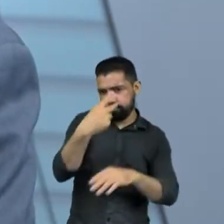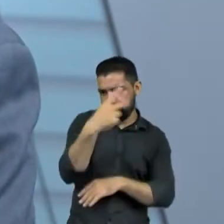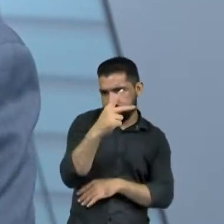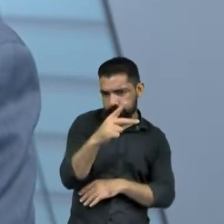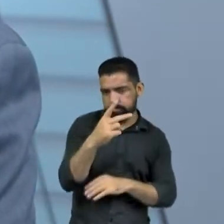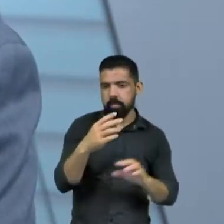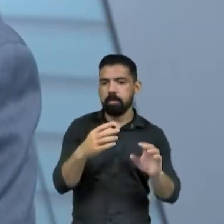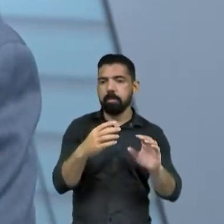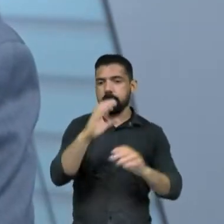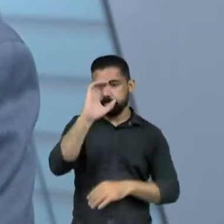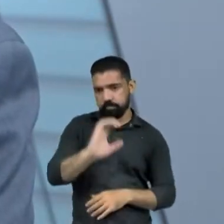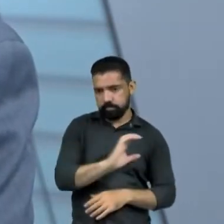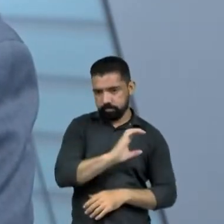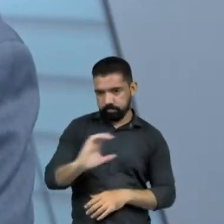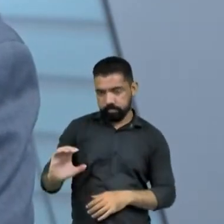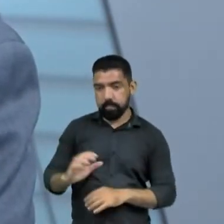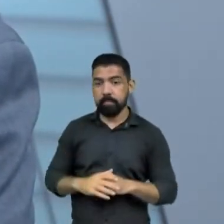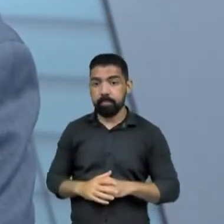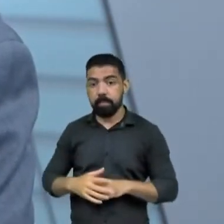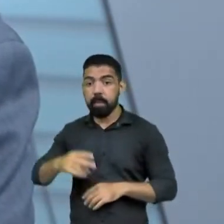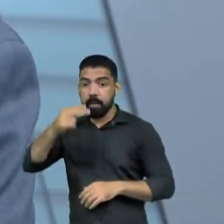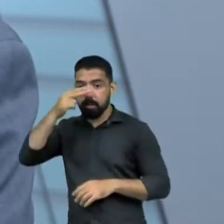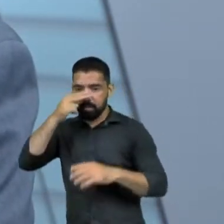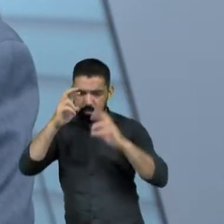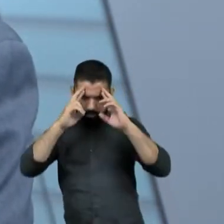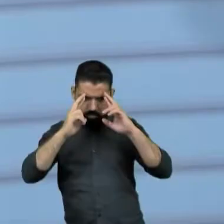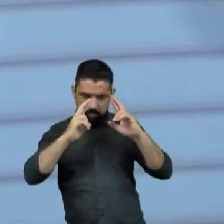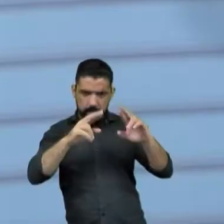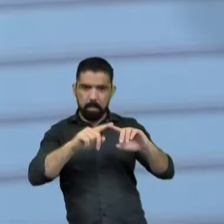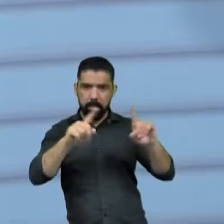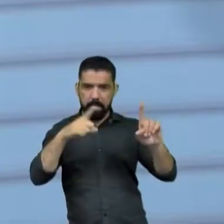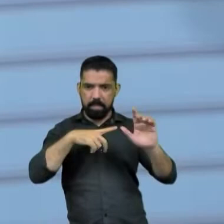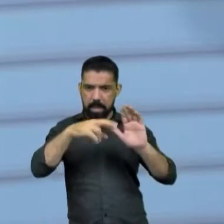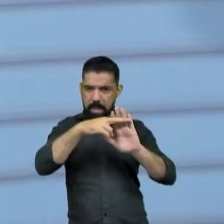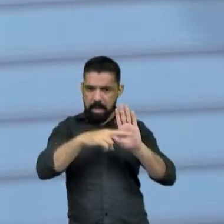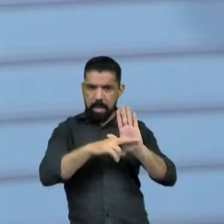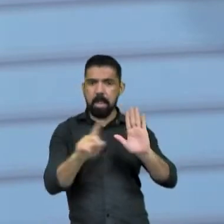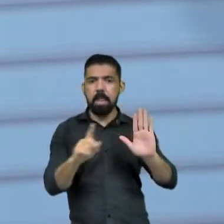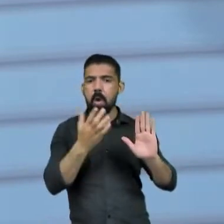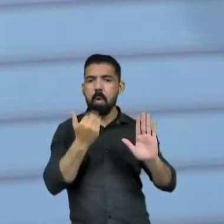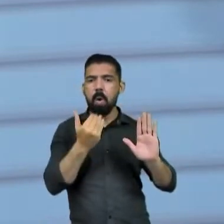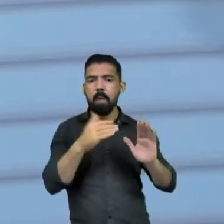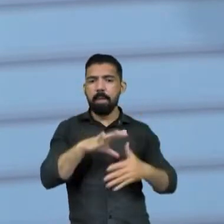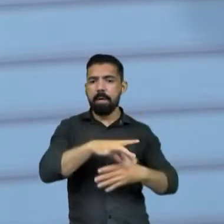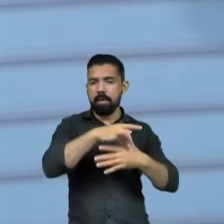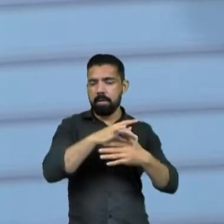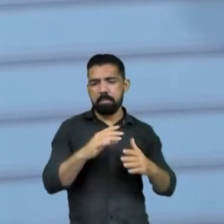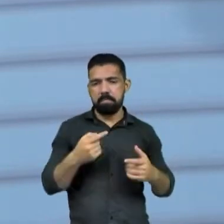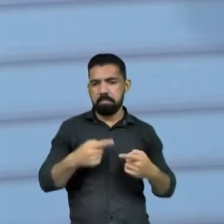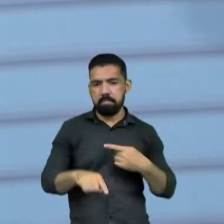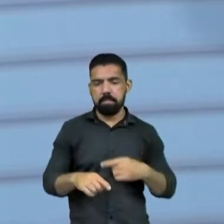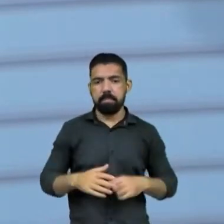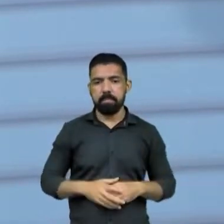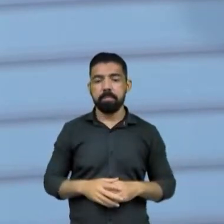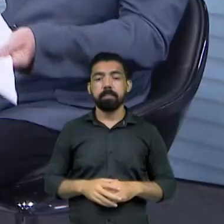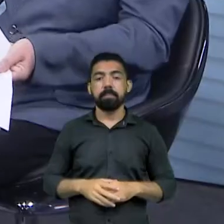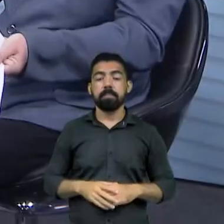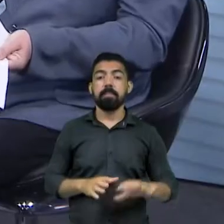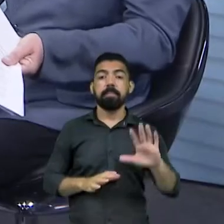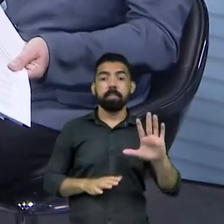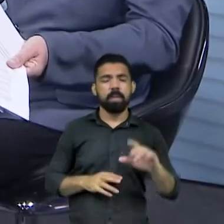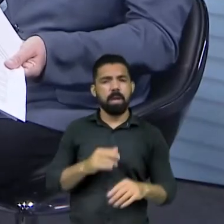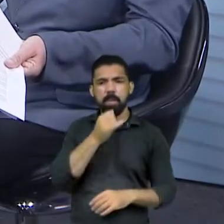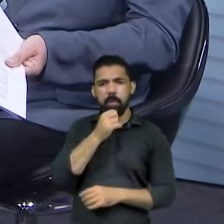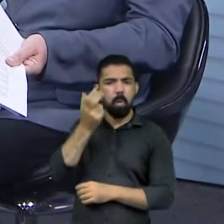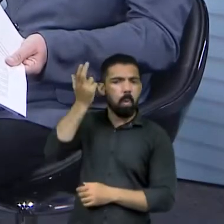evangélica respeita mas não não não existe tem uma recomendação de não comer carne muito do catolicismo a história do peixe etc mas o coelho